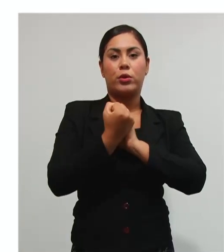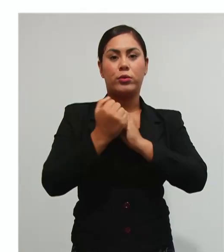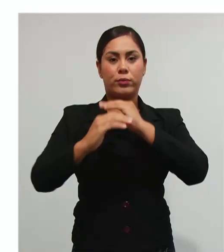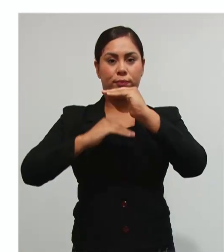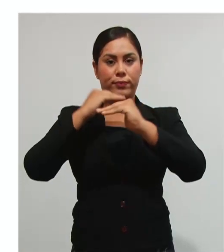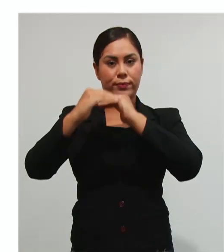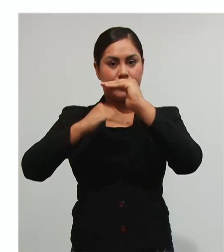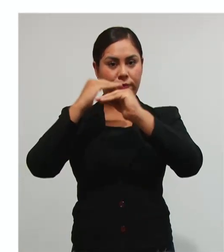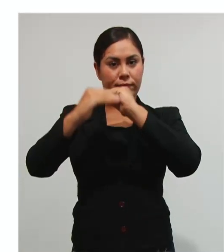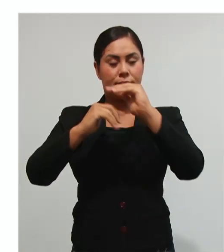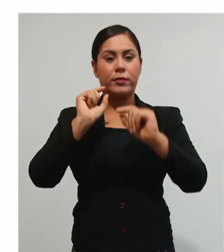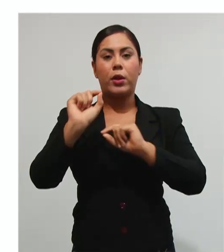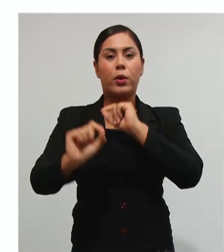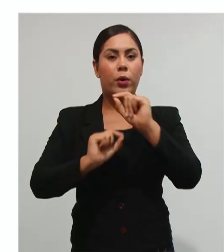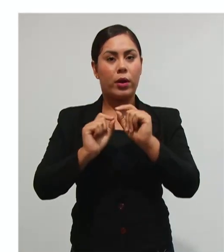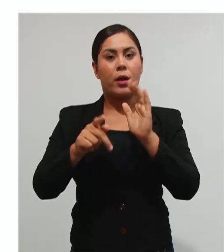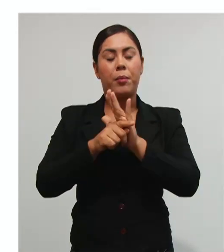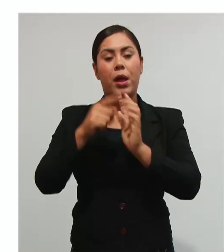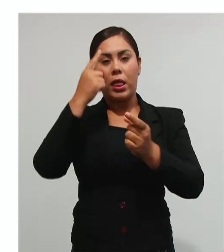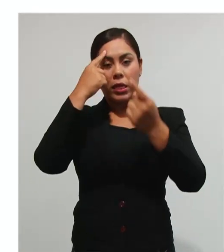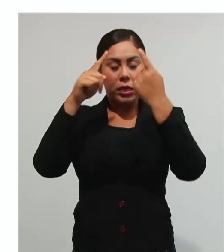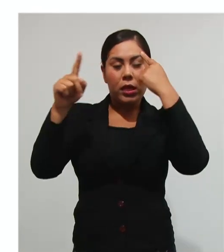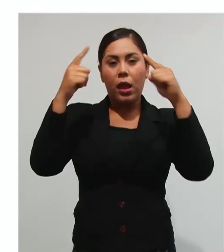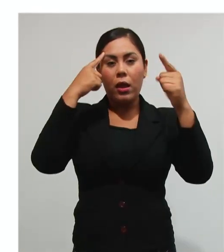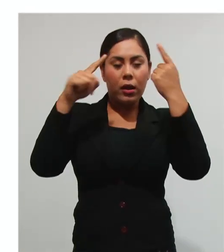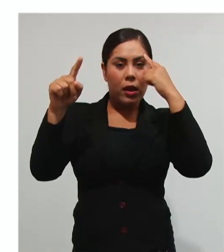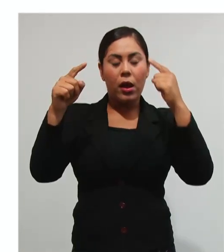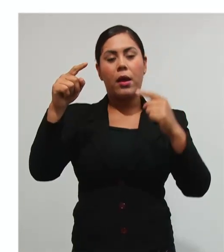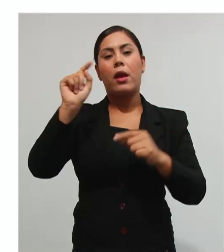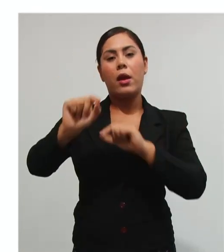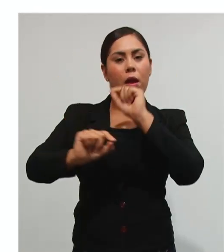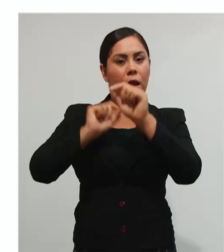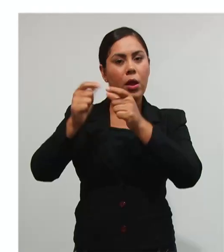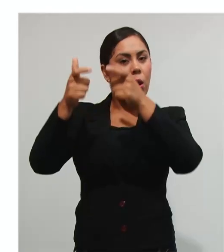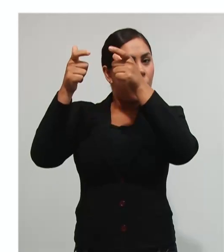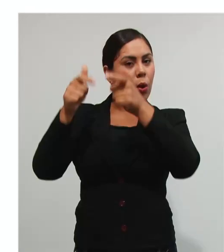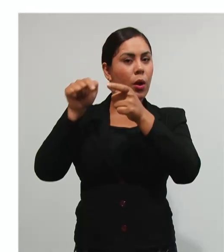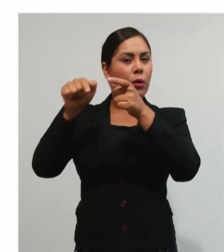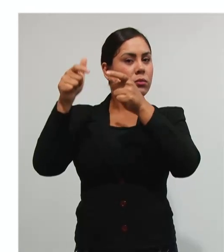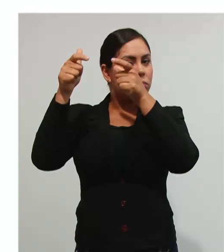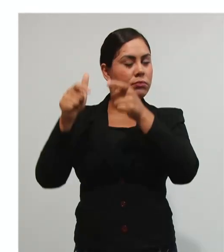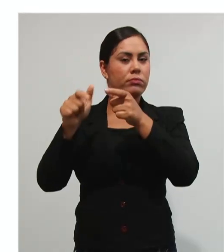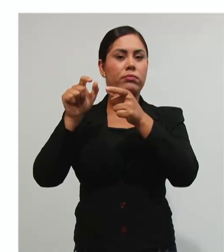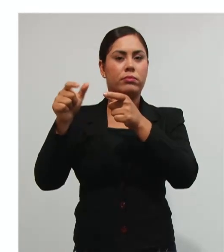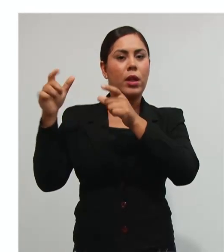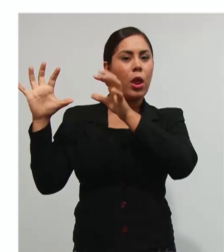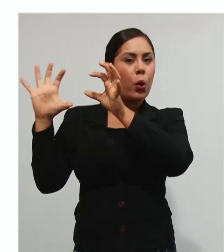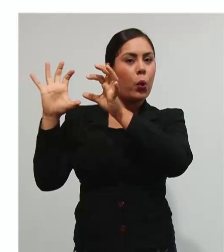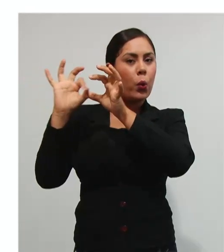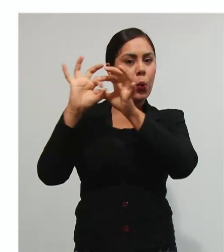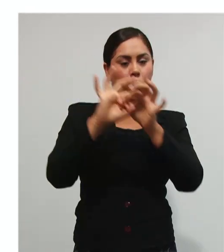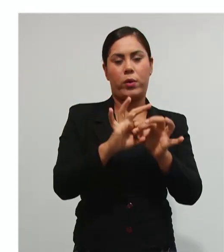socioconstrutivistas. Ela se refere à ideia de que o pensamento é localizado em contextos